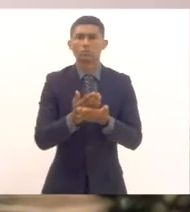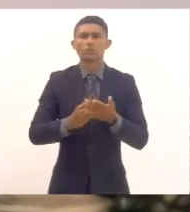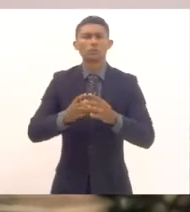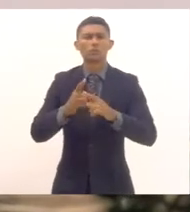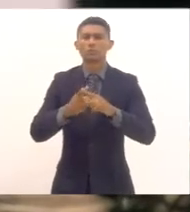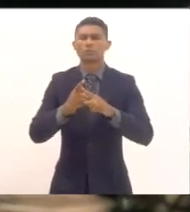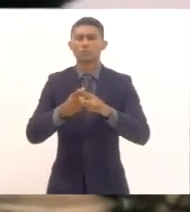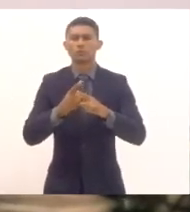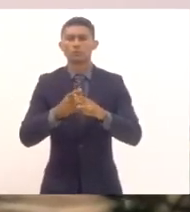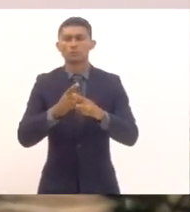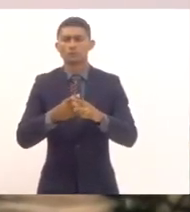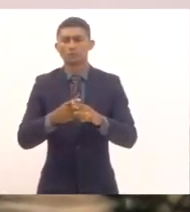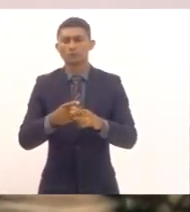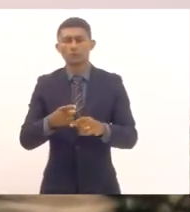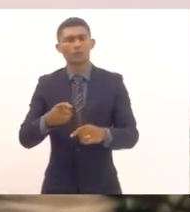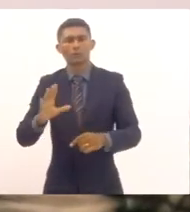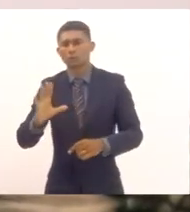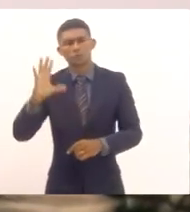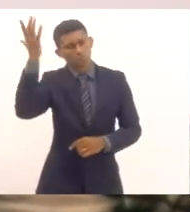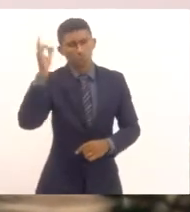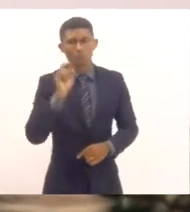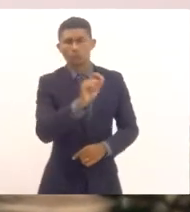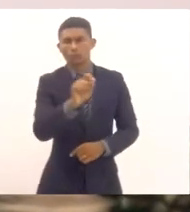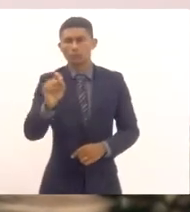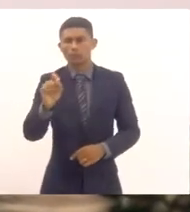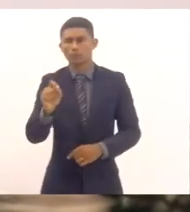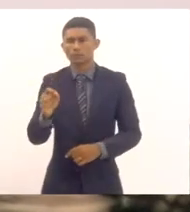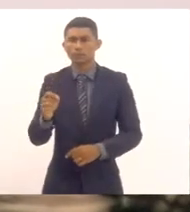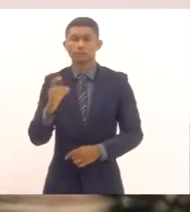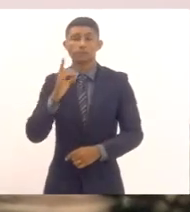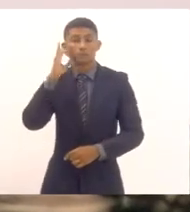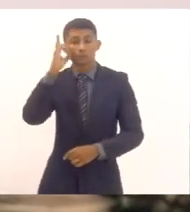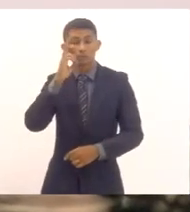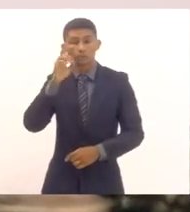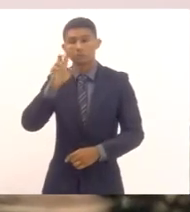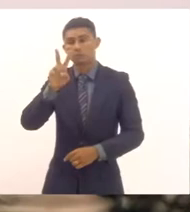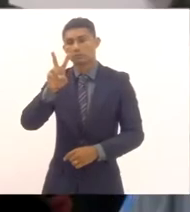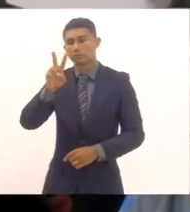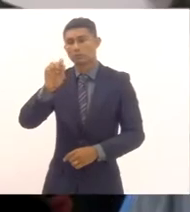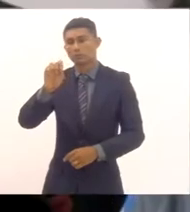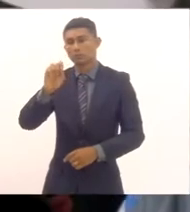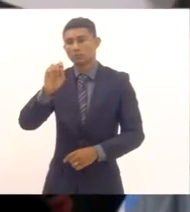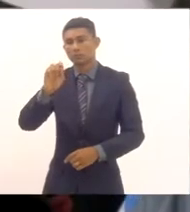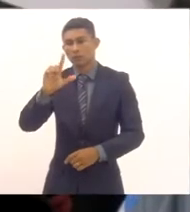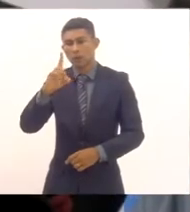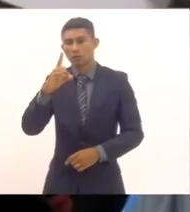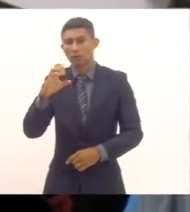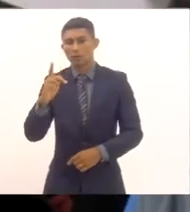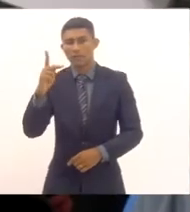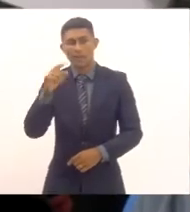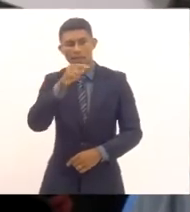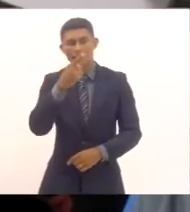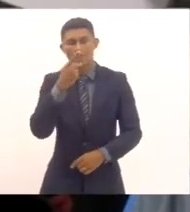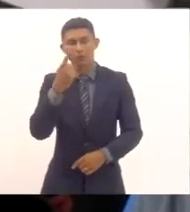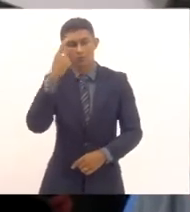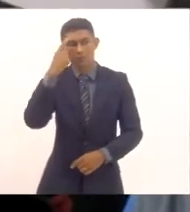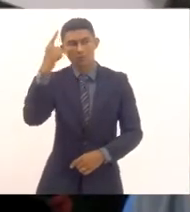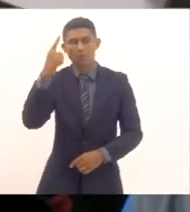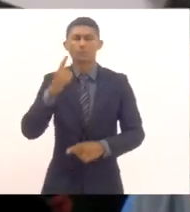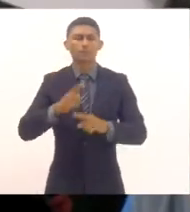narrativa do episódio aqui que foi lembrado pelo Deputado waldeck porque em algum momento